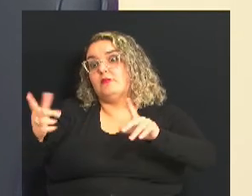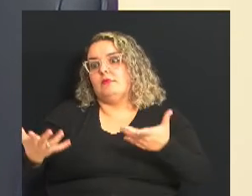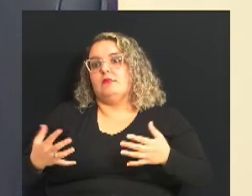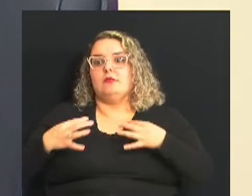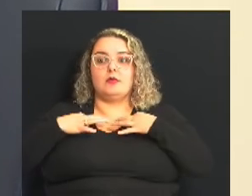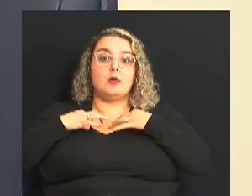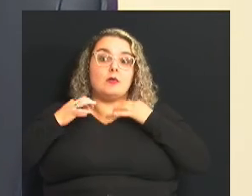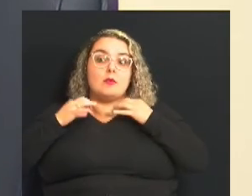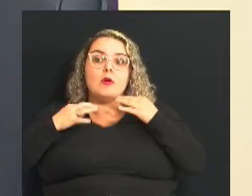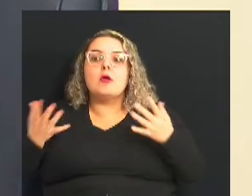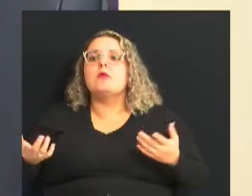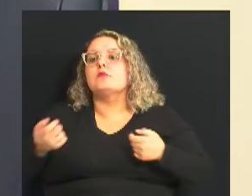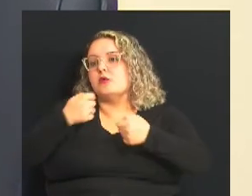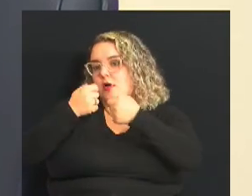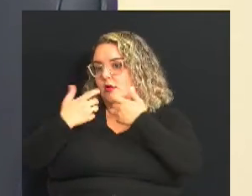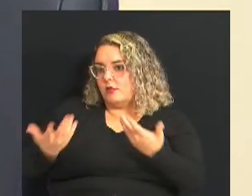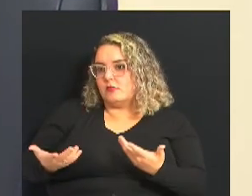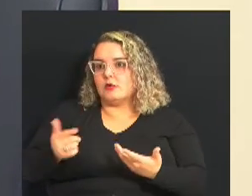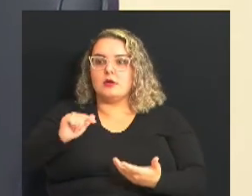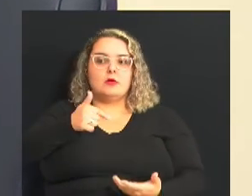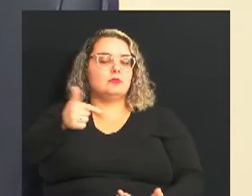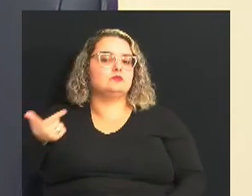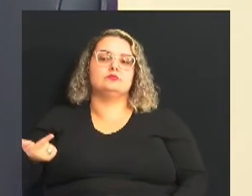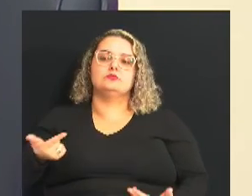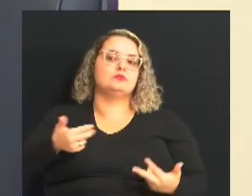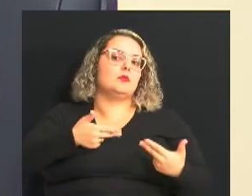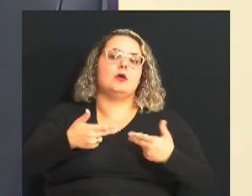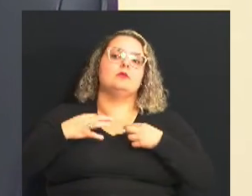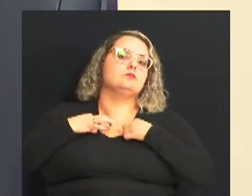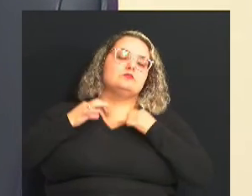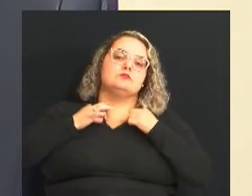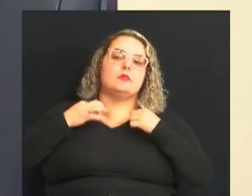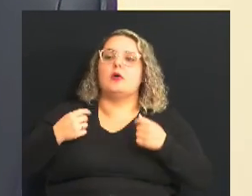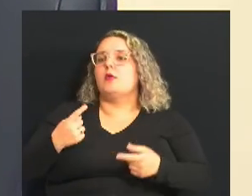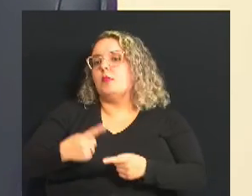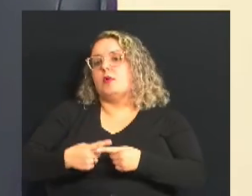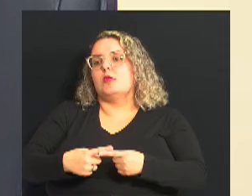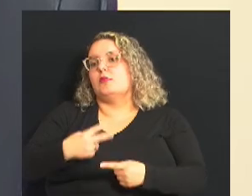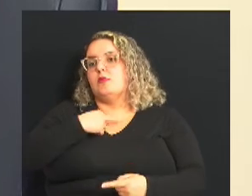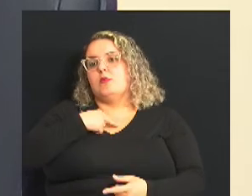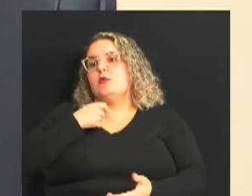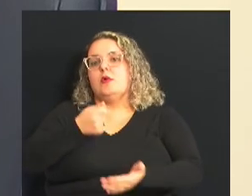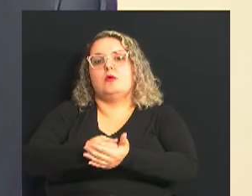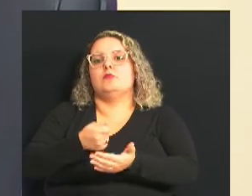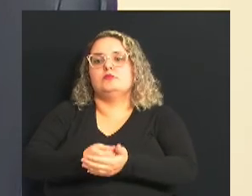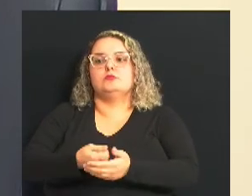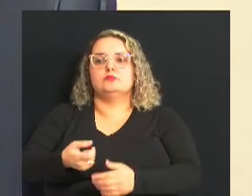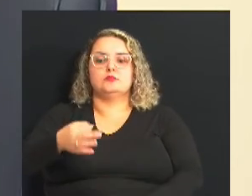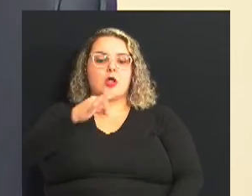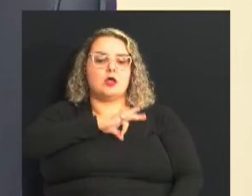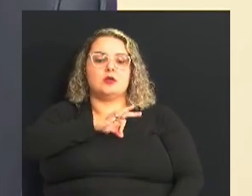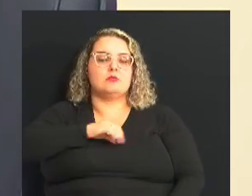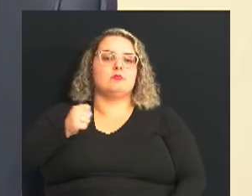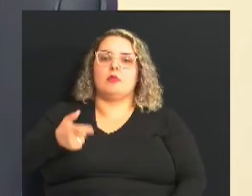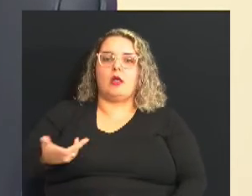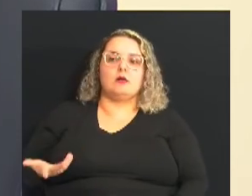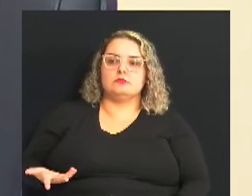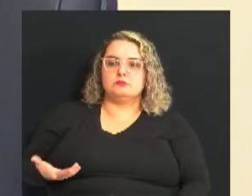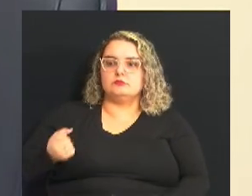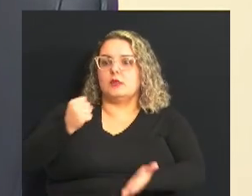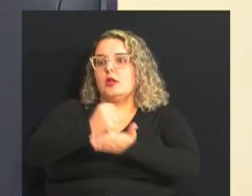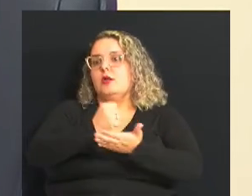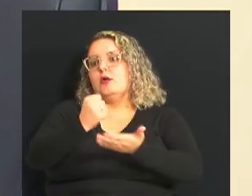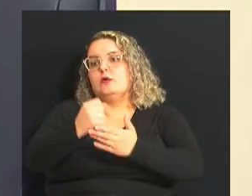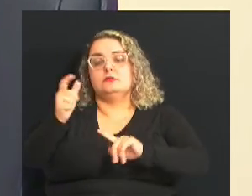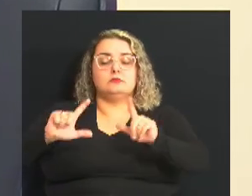Os nossos repórteres não têm um padrão de roupa, porque você não pode exigir que ele compre do salário dele. E colocar isso no contrato da TV, sendo